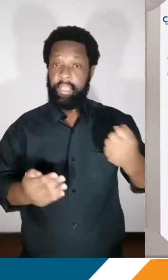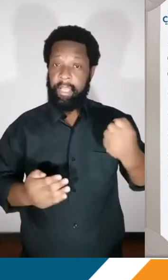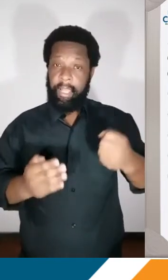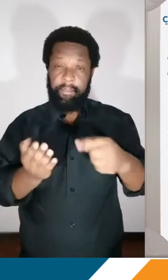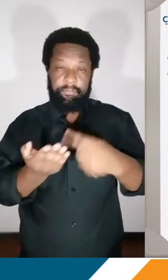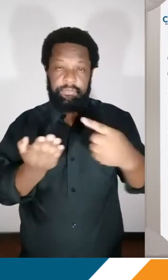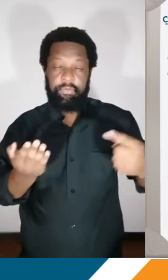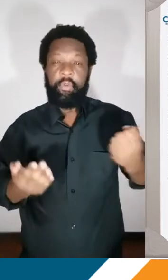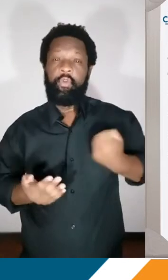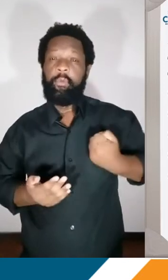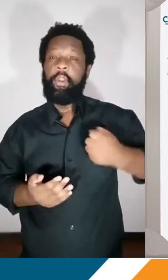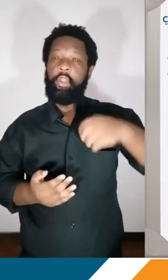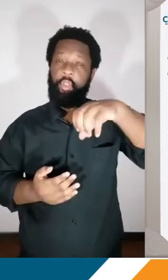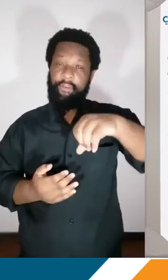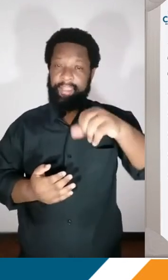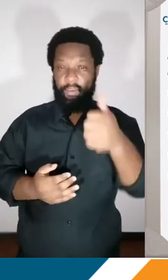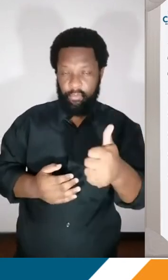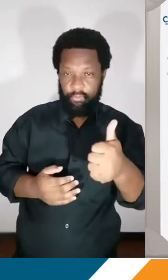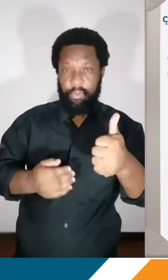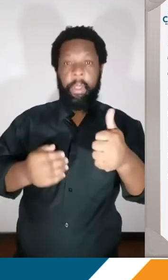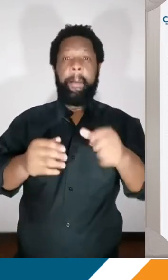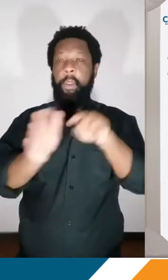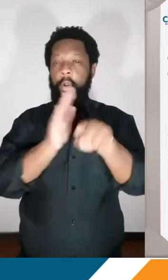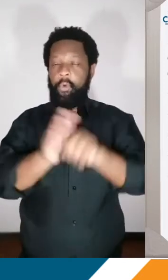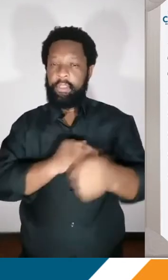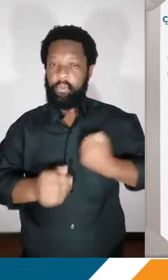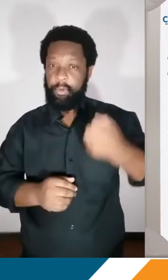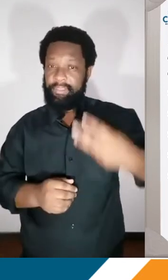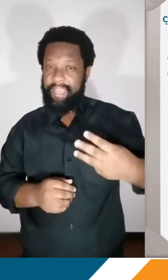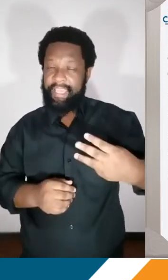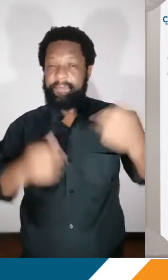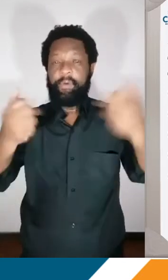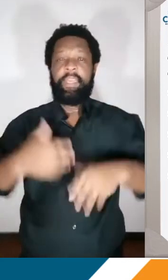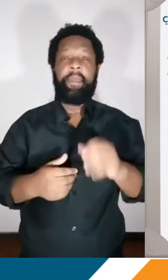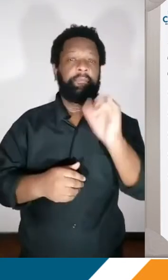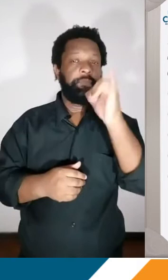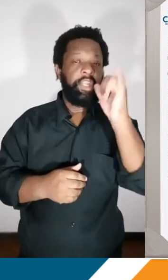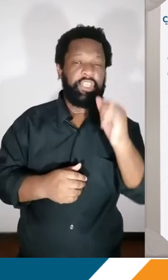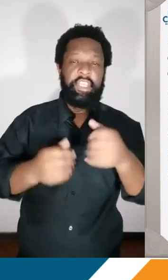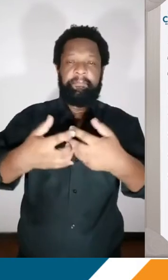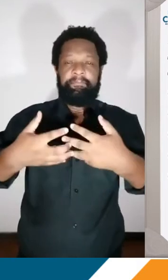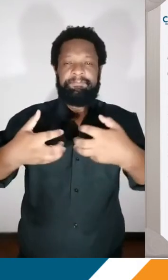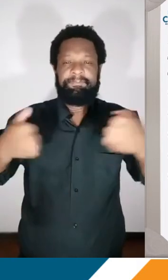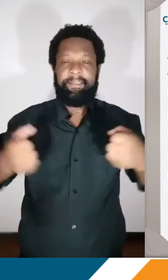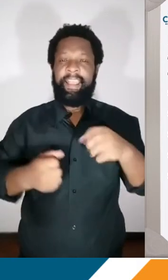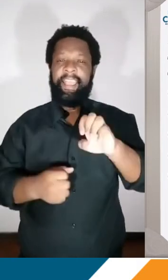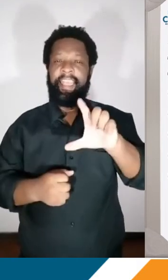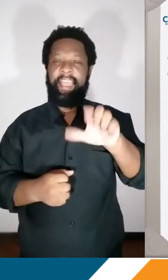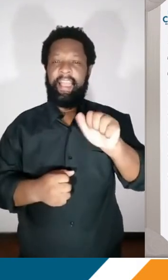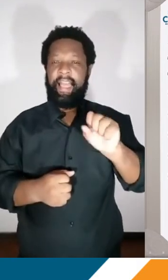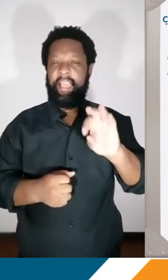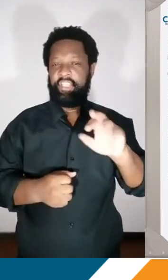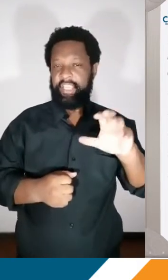1, lá na página 91, nessa terceira questão, fala sobre energia elástica. Então, a gente tem uma mola